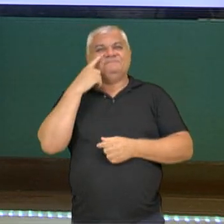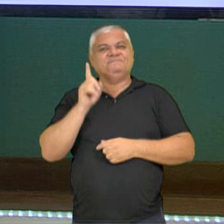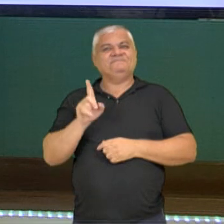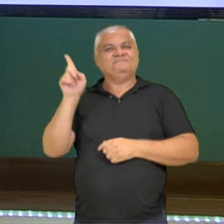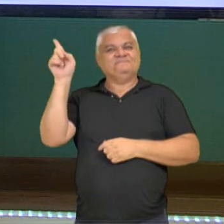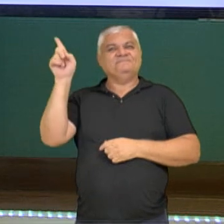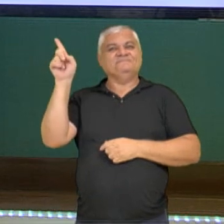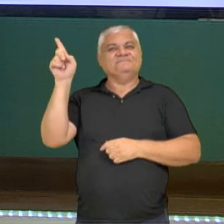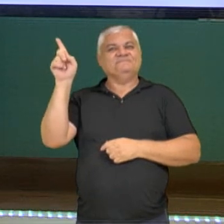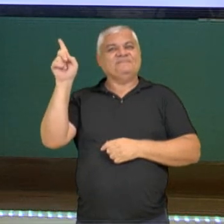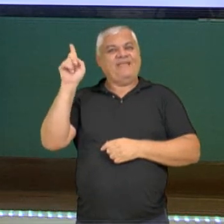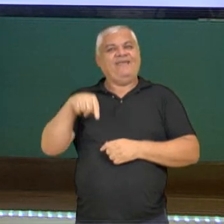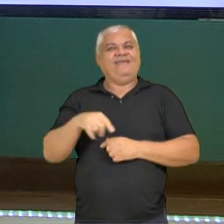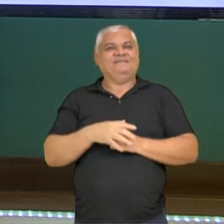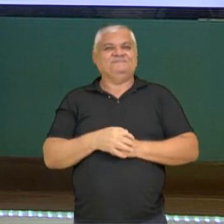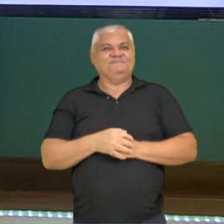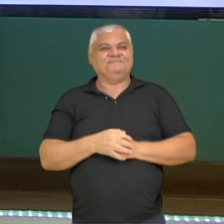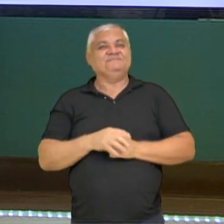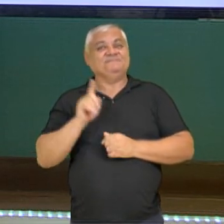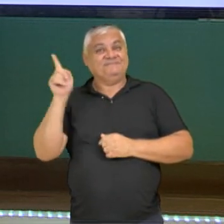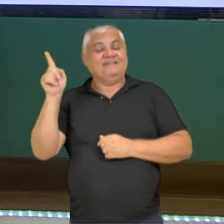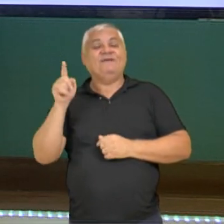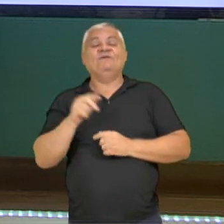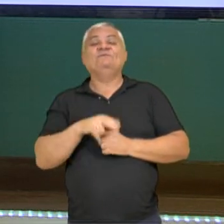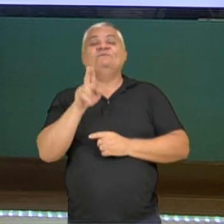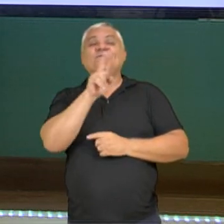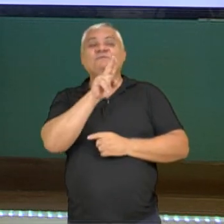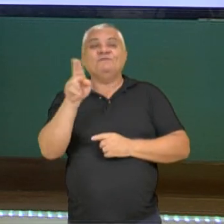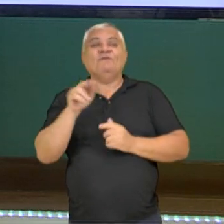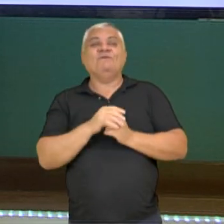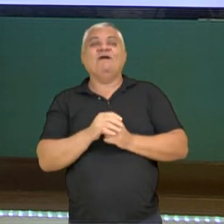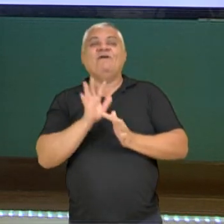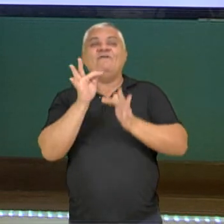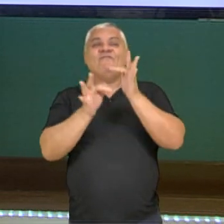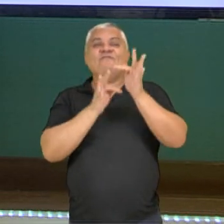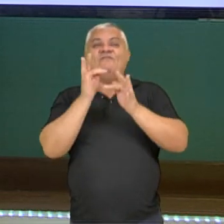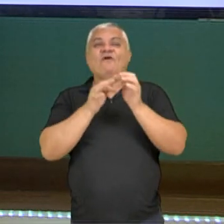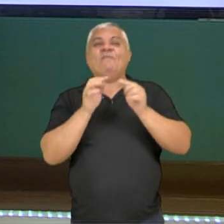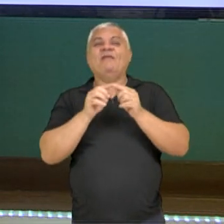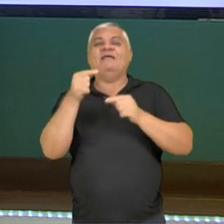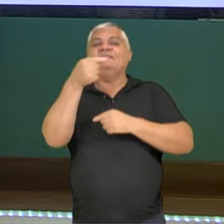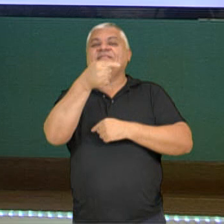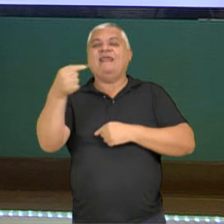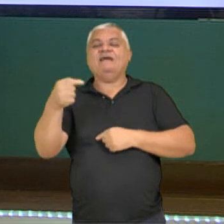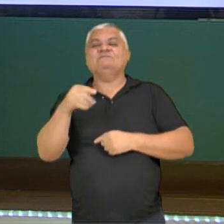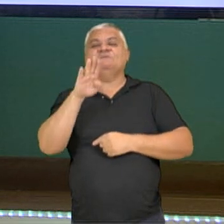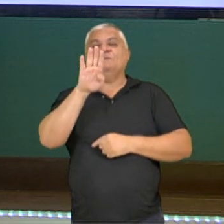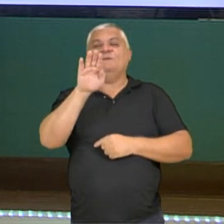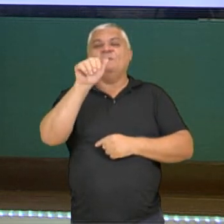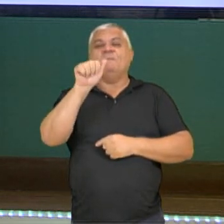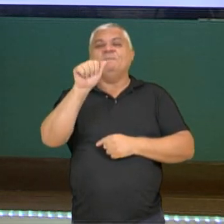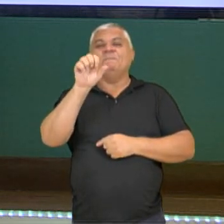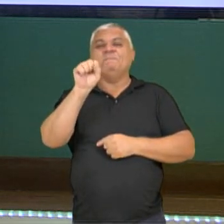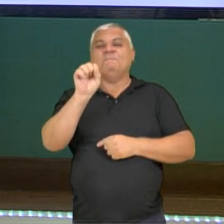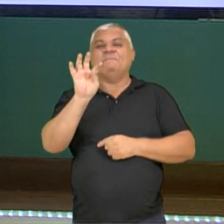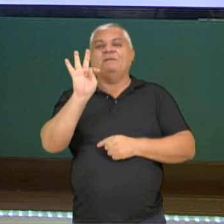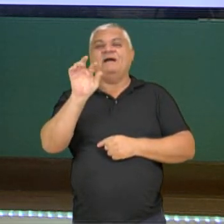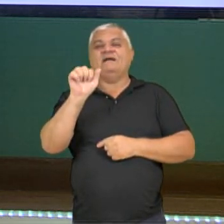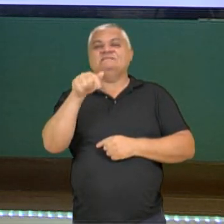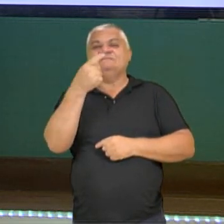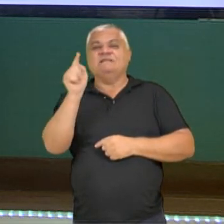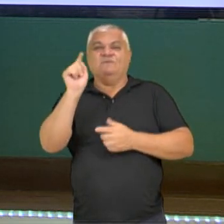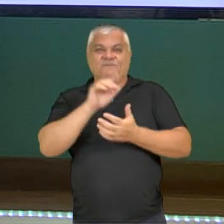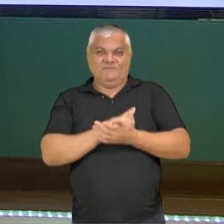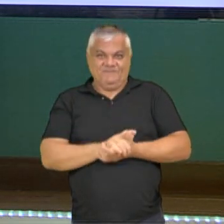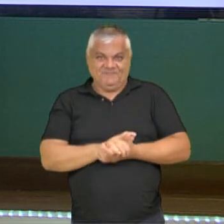essa representação. Ela é denominada de fórmula de traços ou bastão.